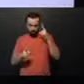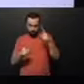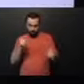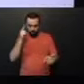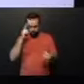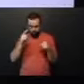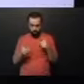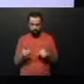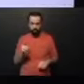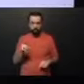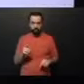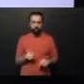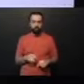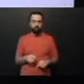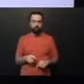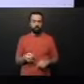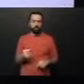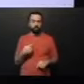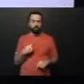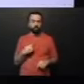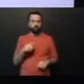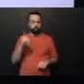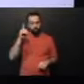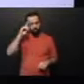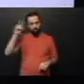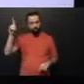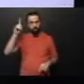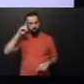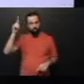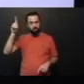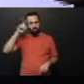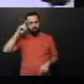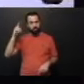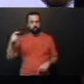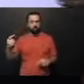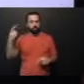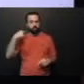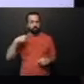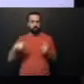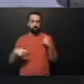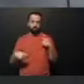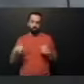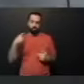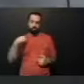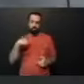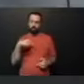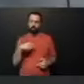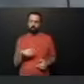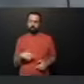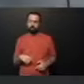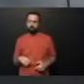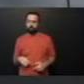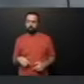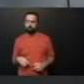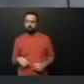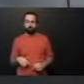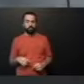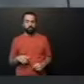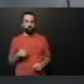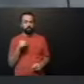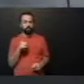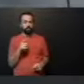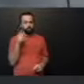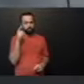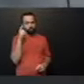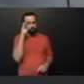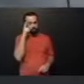você recebe várias vezes de alguém e escreva-os. É pessoal, você pode escrever, né? É o que você está ali